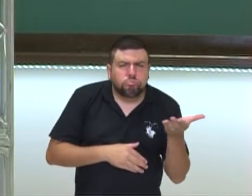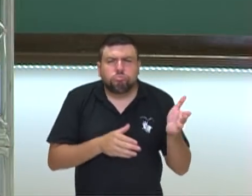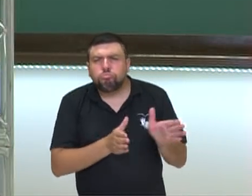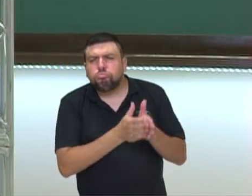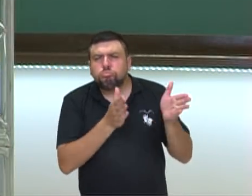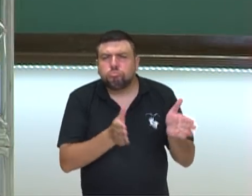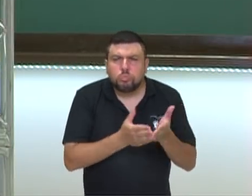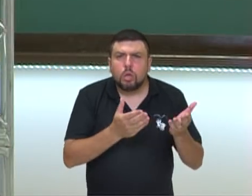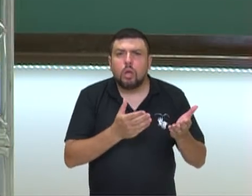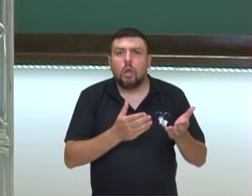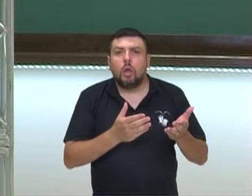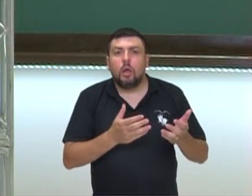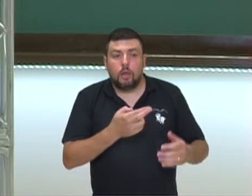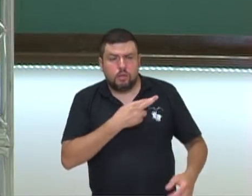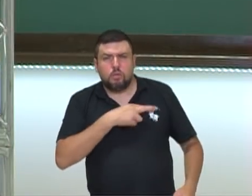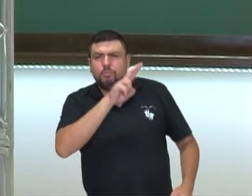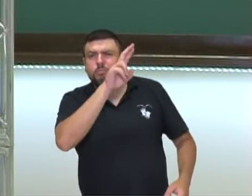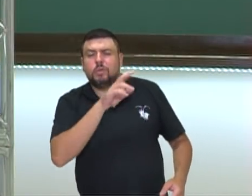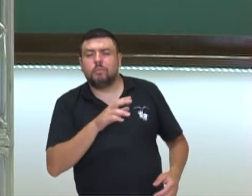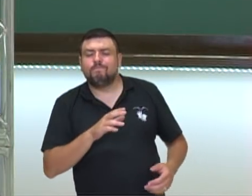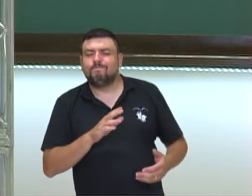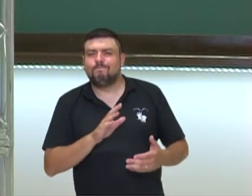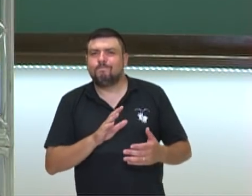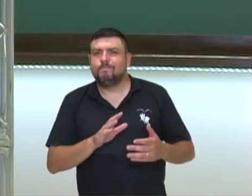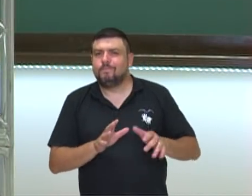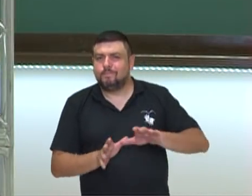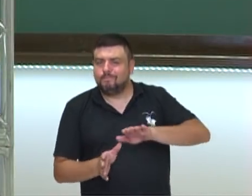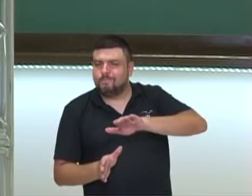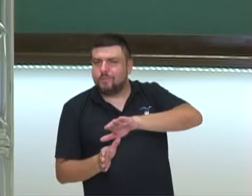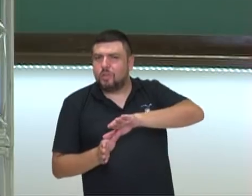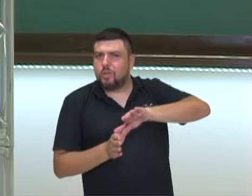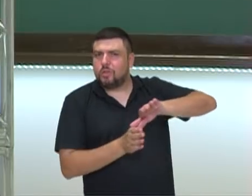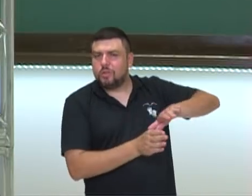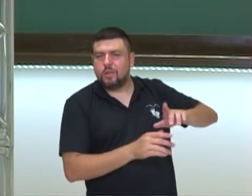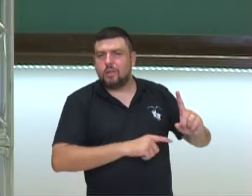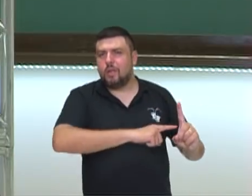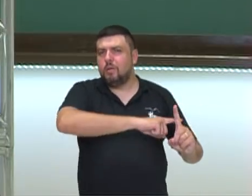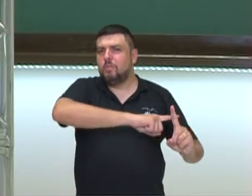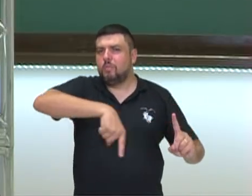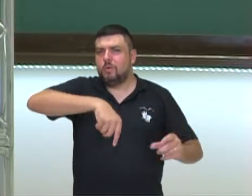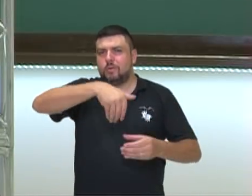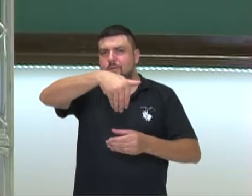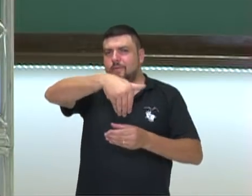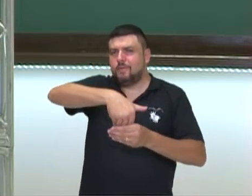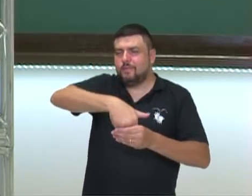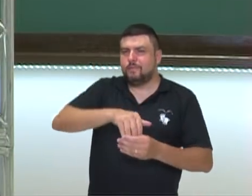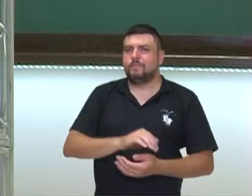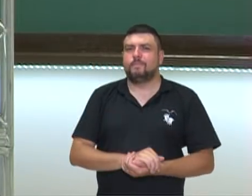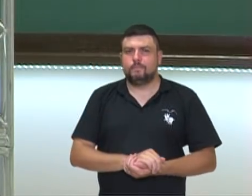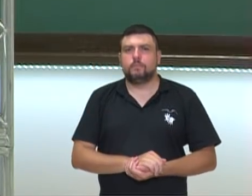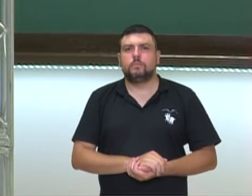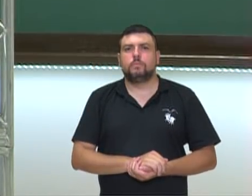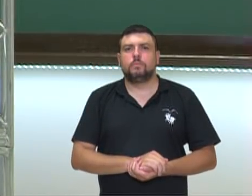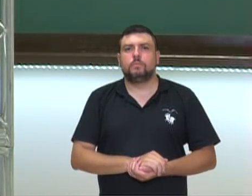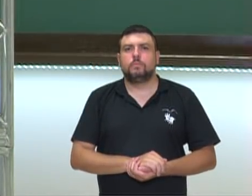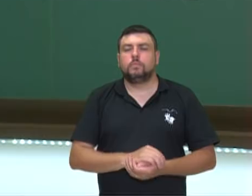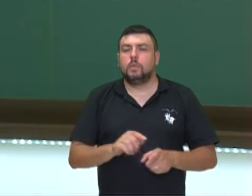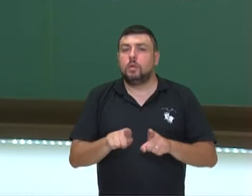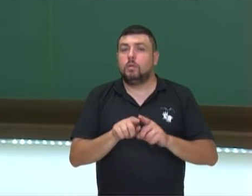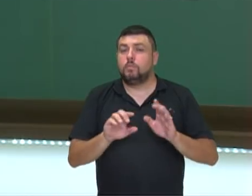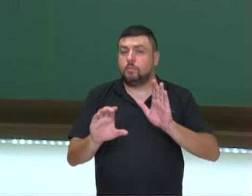foram excluídos do direito de votar. Não poderiam. Mais uma característica da Constituição